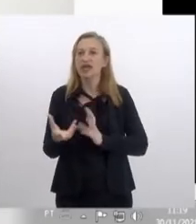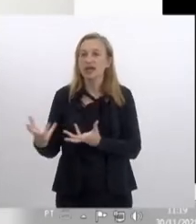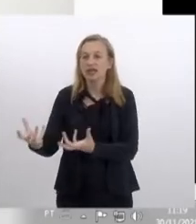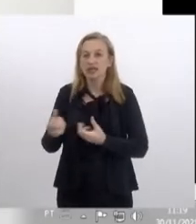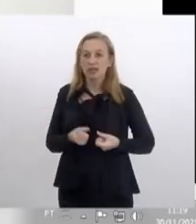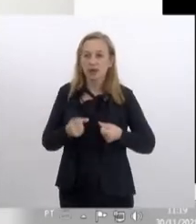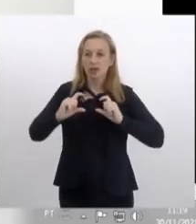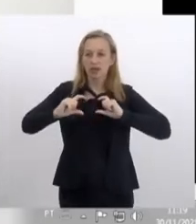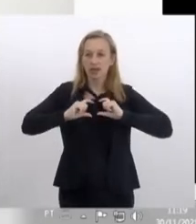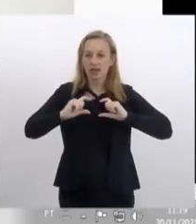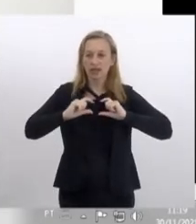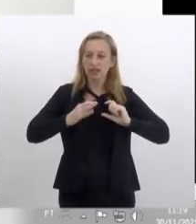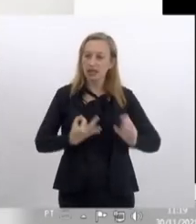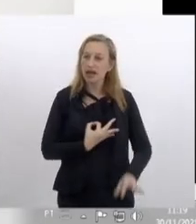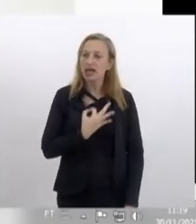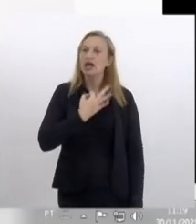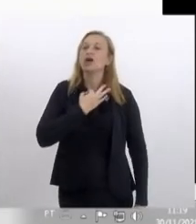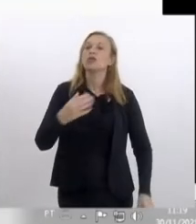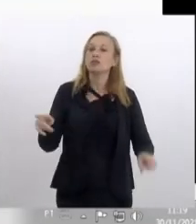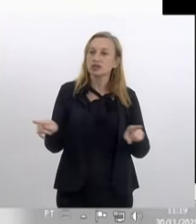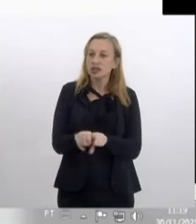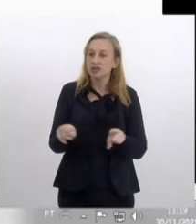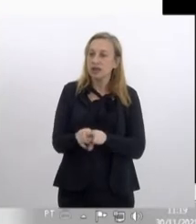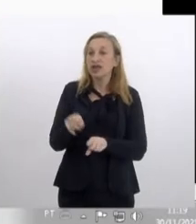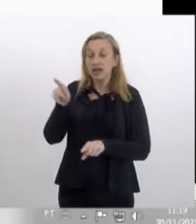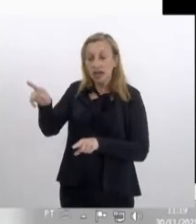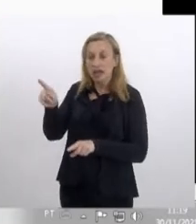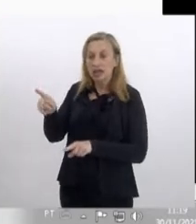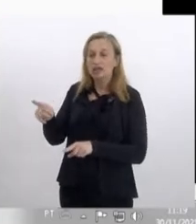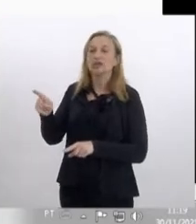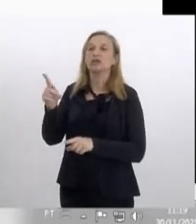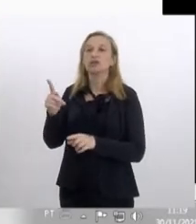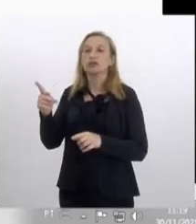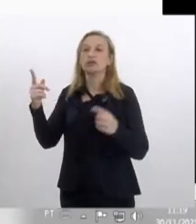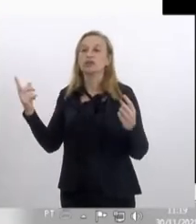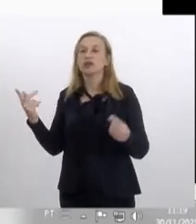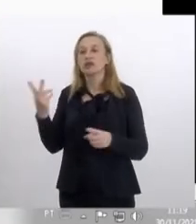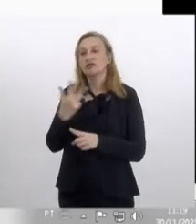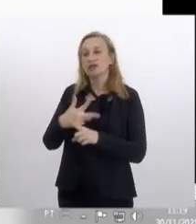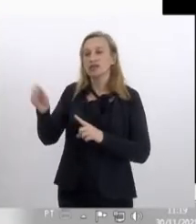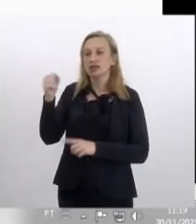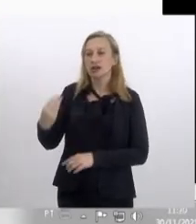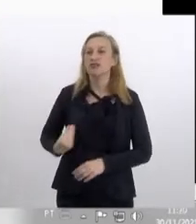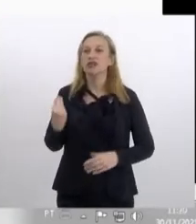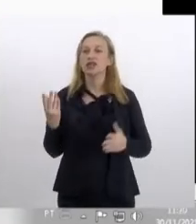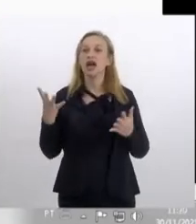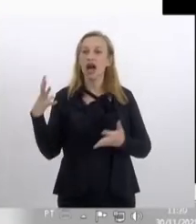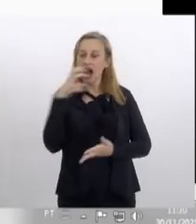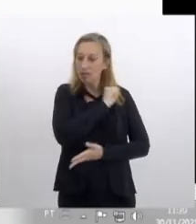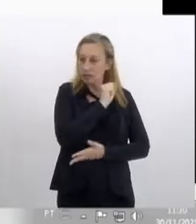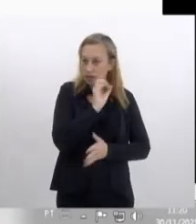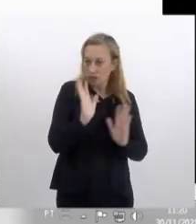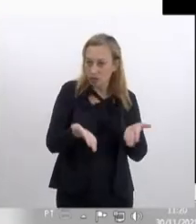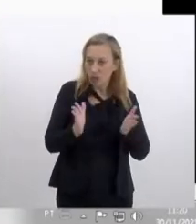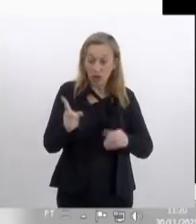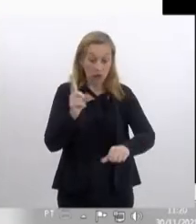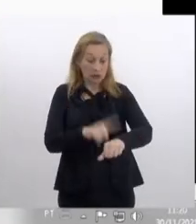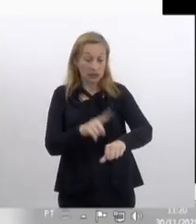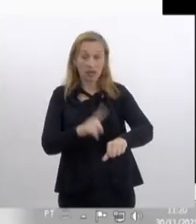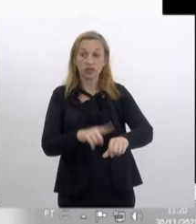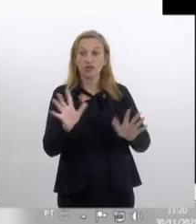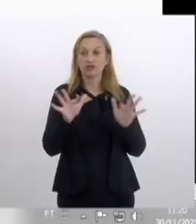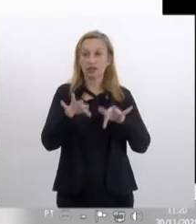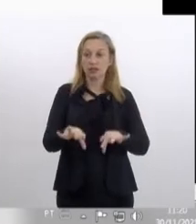né, mostrando que eles também são campeões da vida. Gente, eu vou fazer bem rápido, porque eu sei que meu tempo já